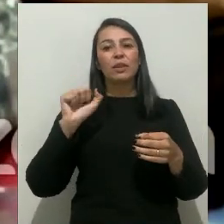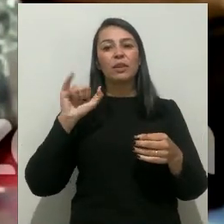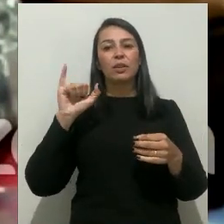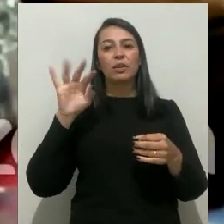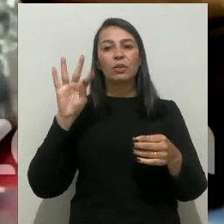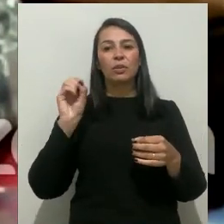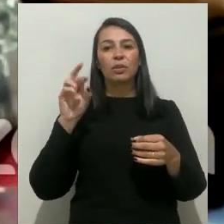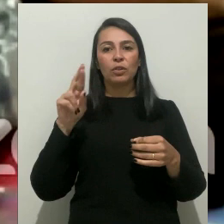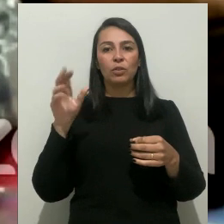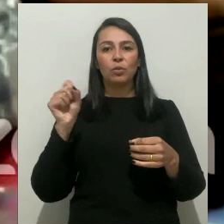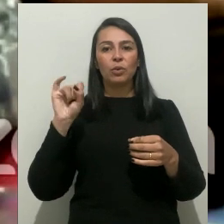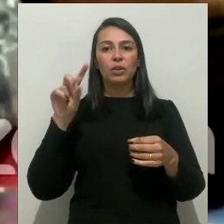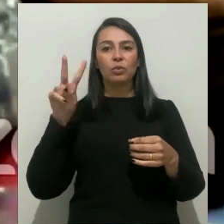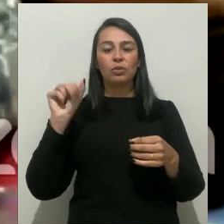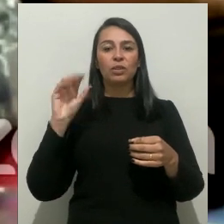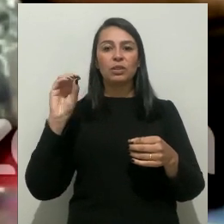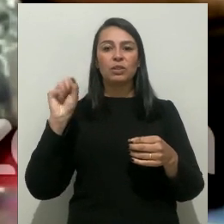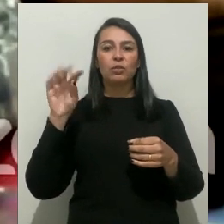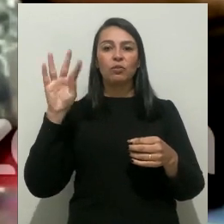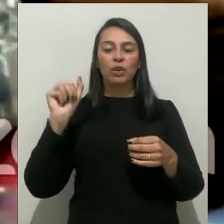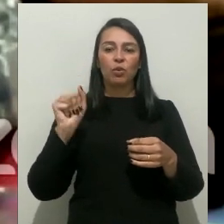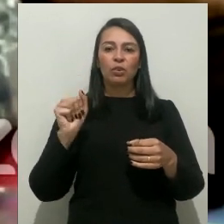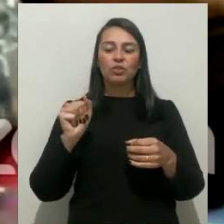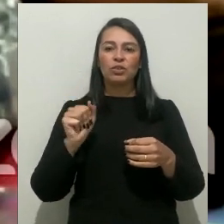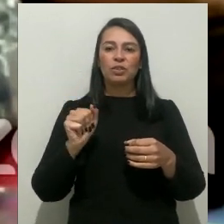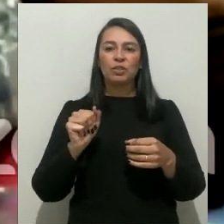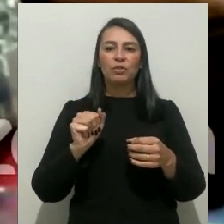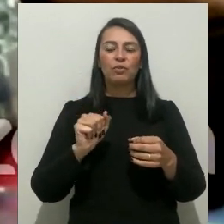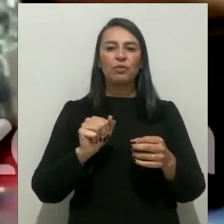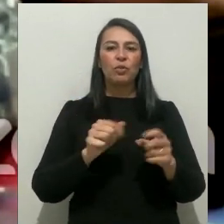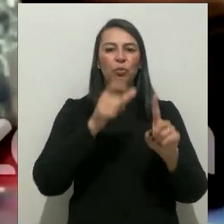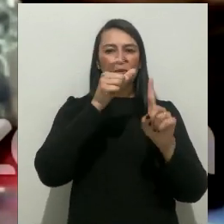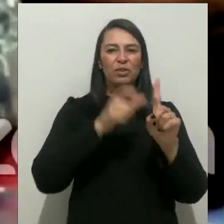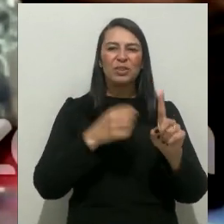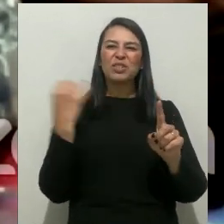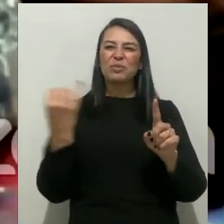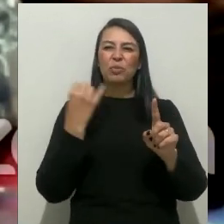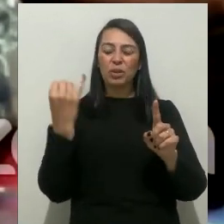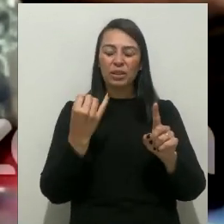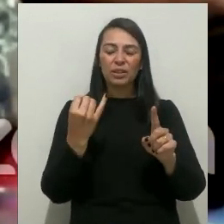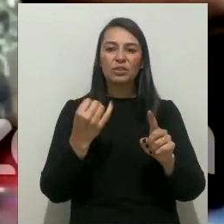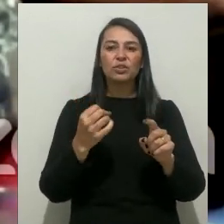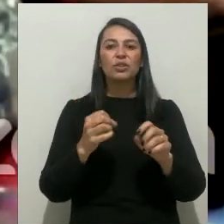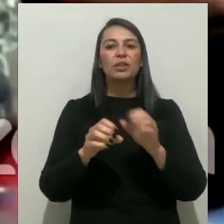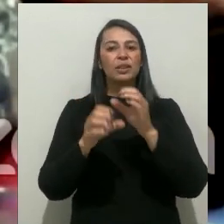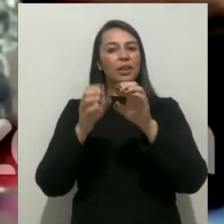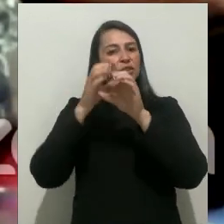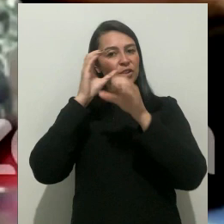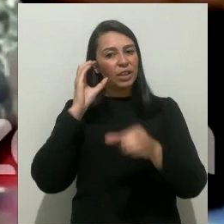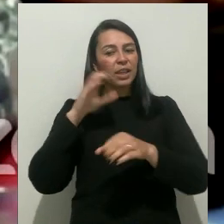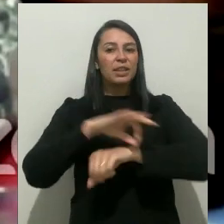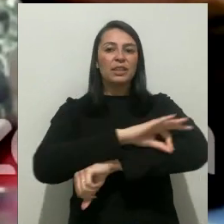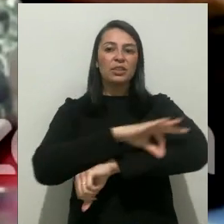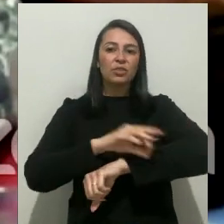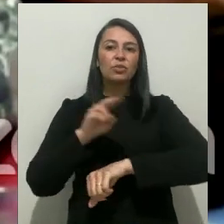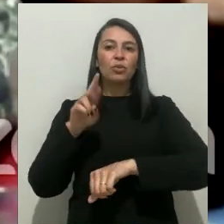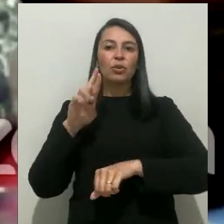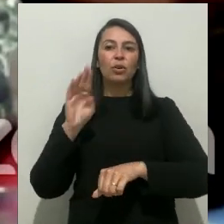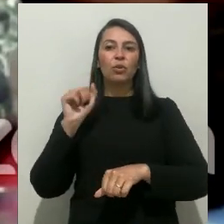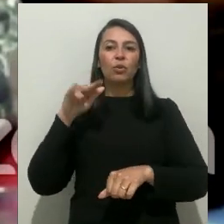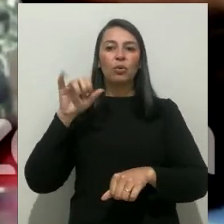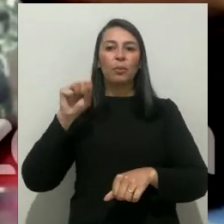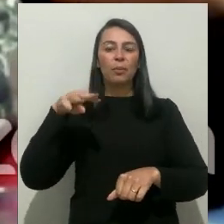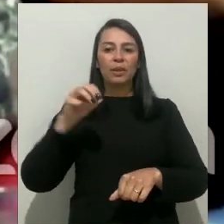foi um personagem espetacular da arquitetura, do urbanismo e da engenharia brasileira. E o cálculo feito por isso aqui é